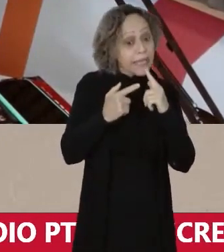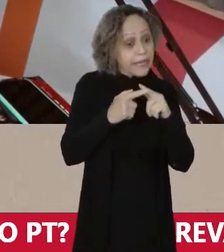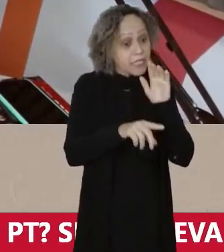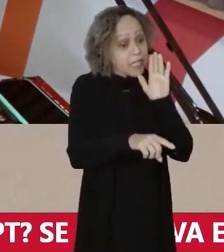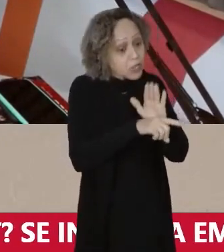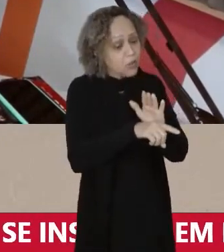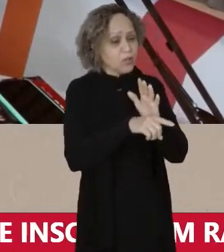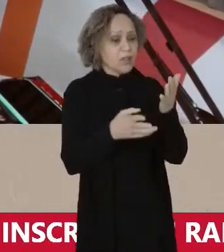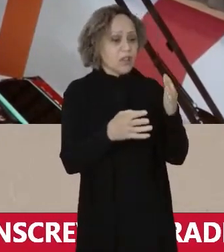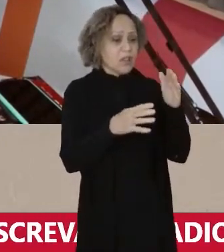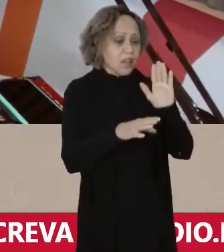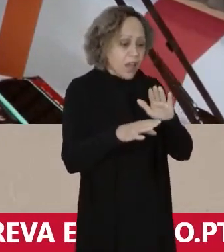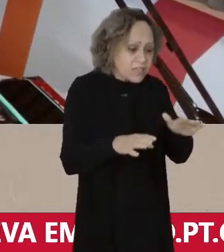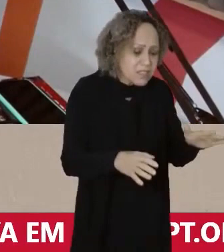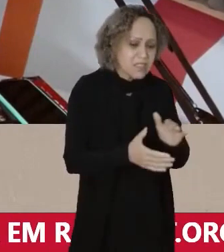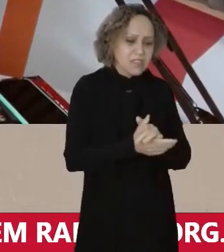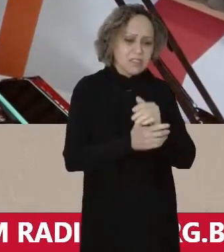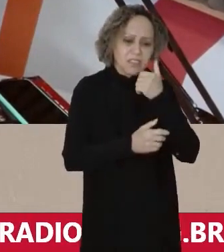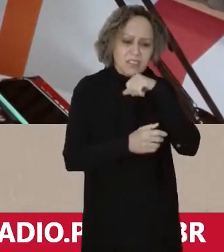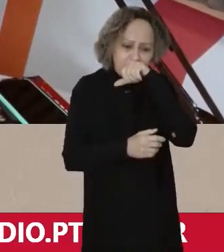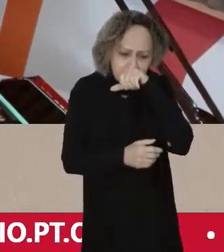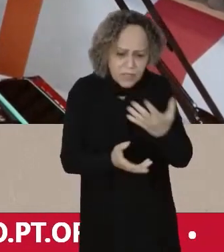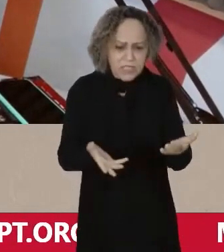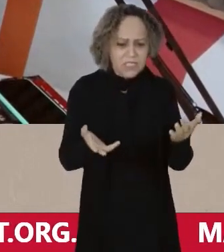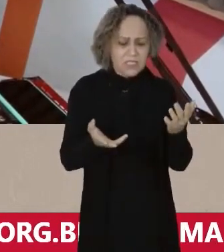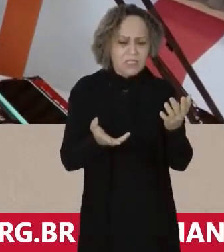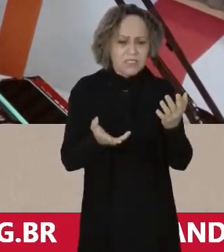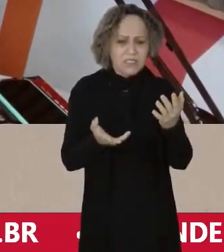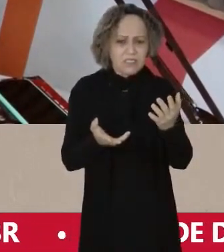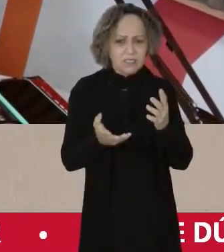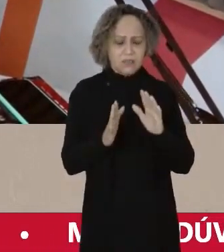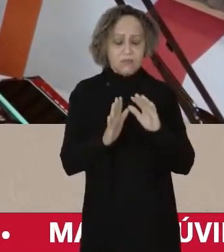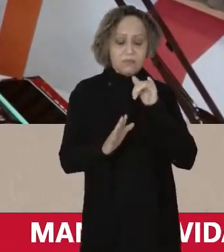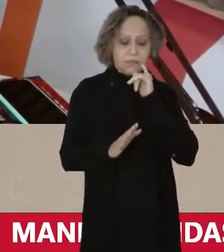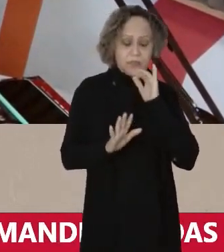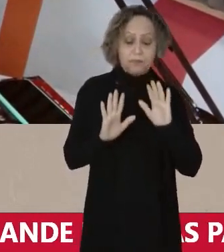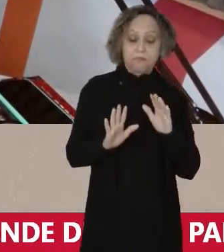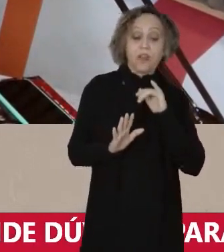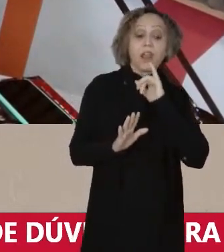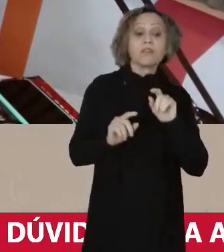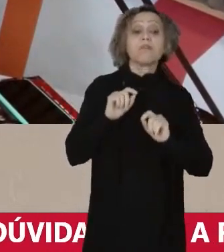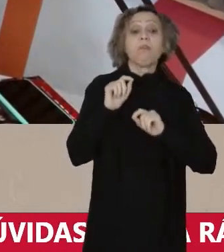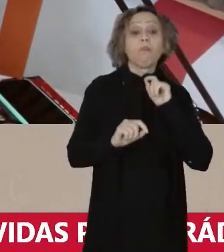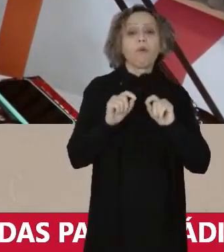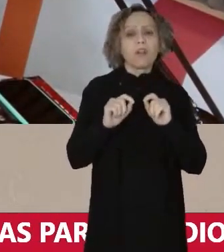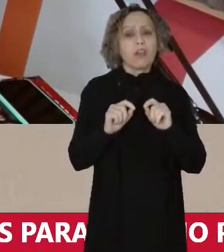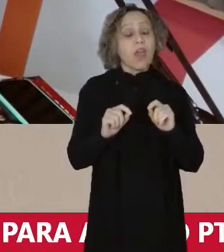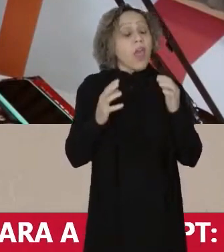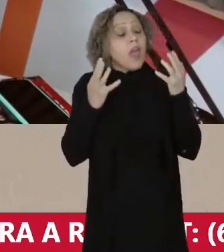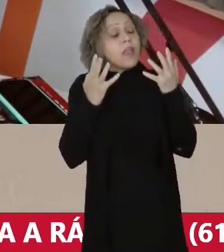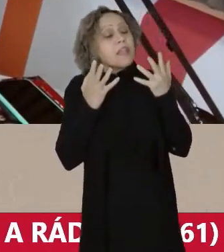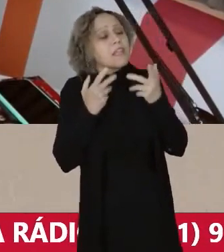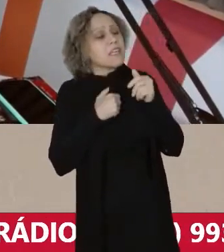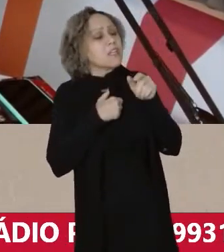vá para esta vida à margem da sociedade. Então eu estou dizendo isso porque é tão lindo ouvir a mãe Torodi